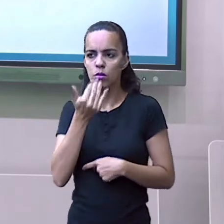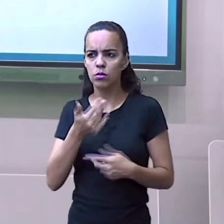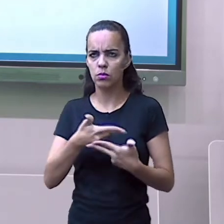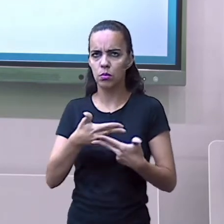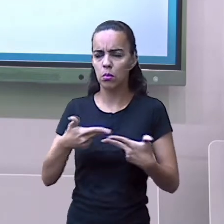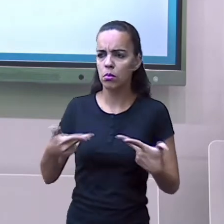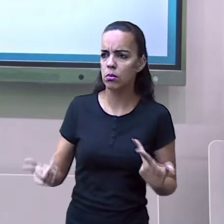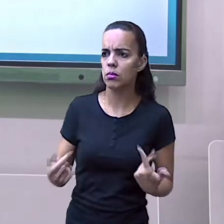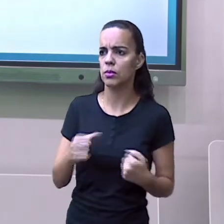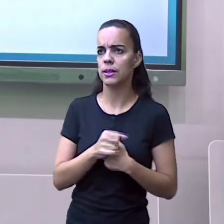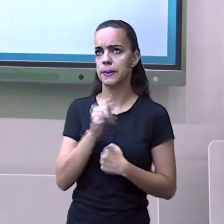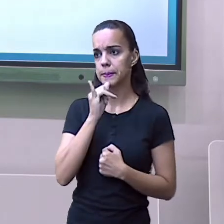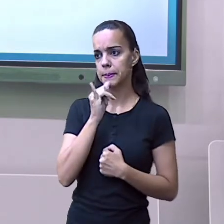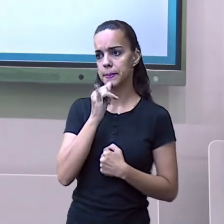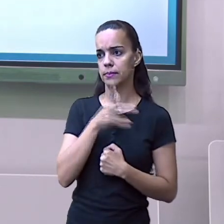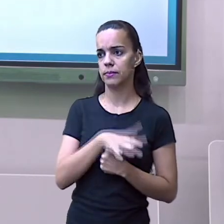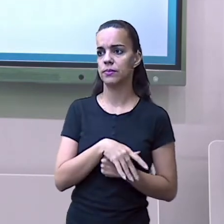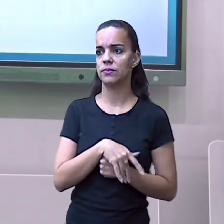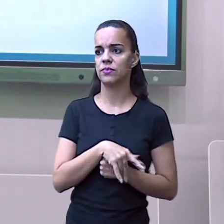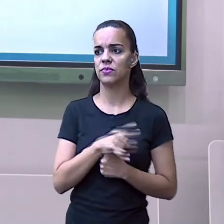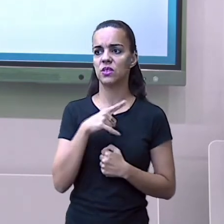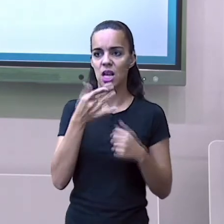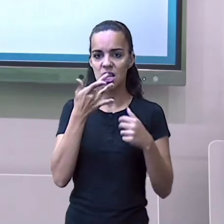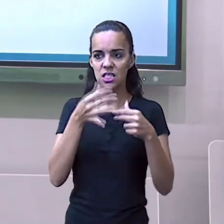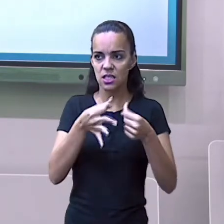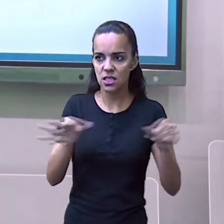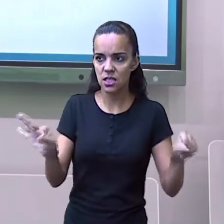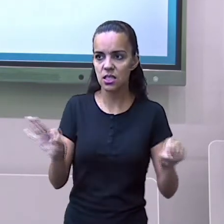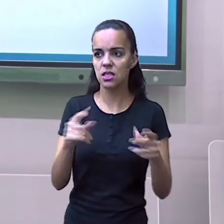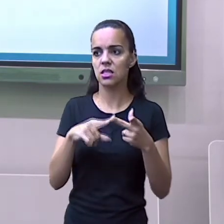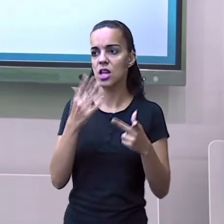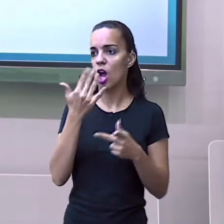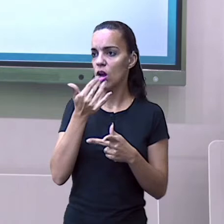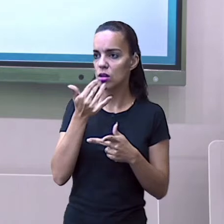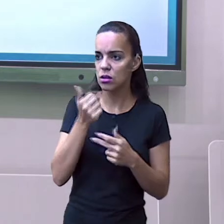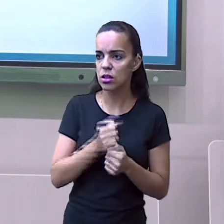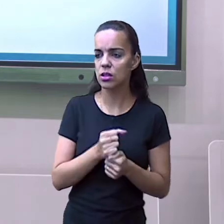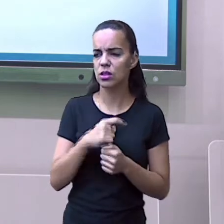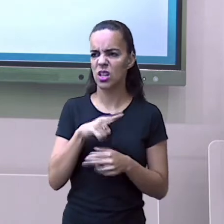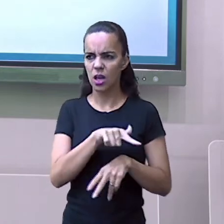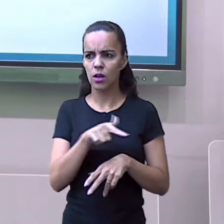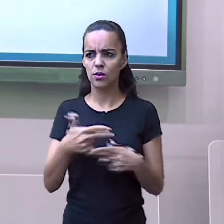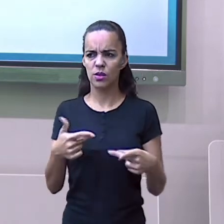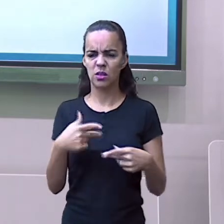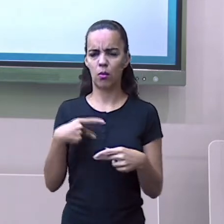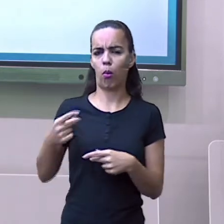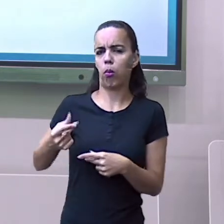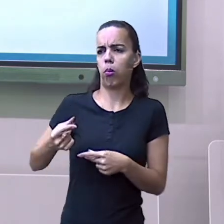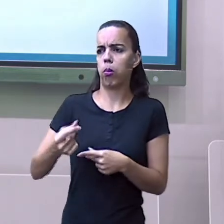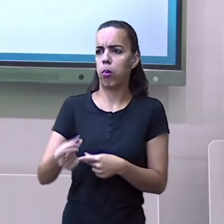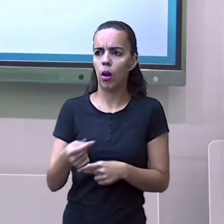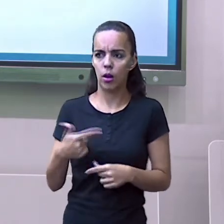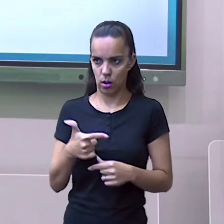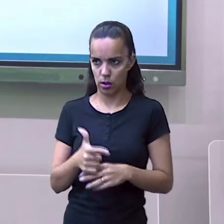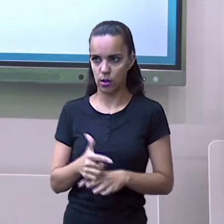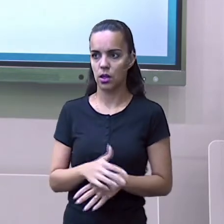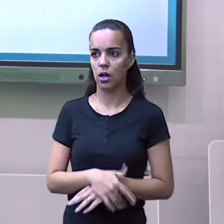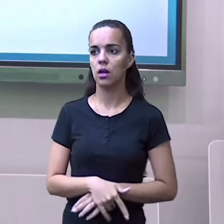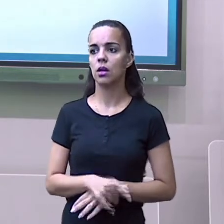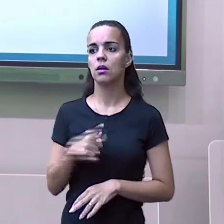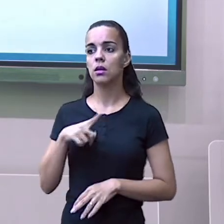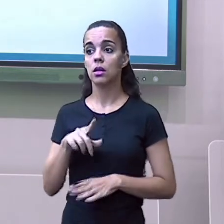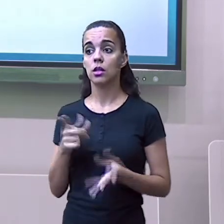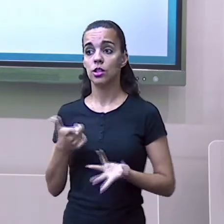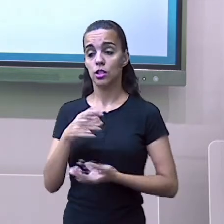assim? Exemplos, fitas adesivas, comidas, esses produtos que não duram, dentre alguns outros.